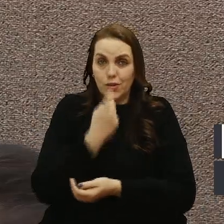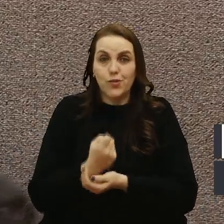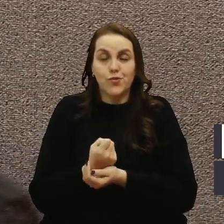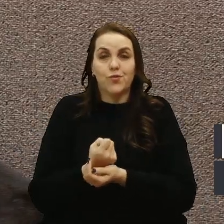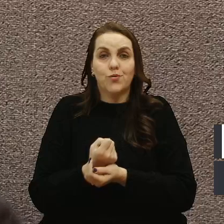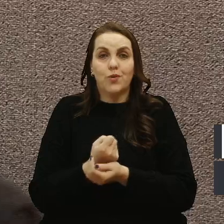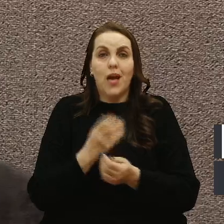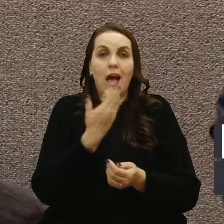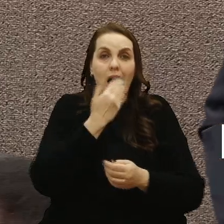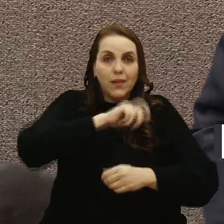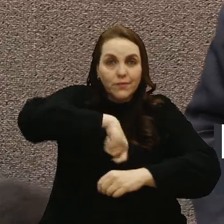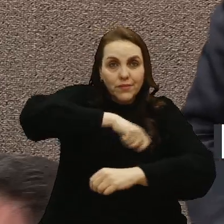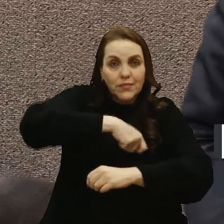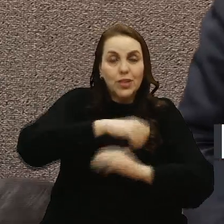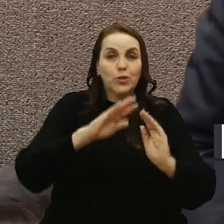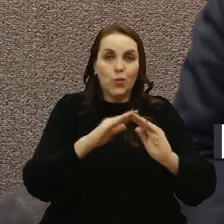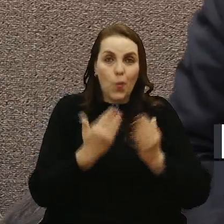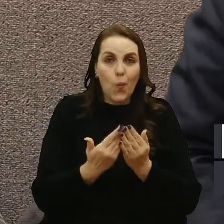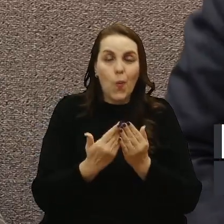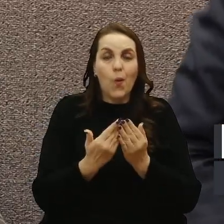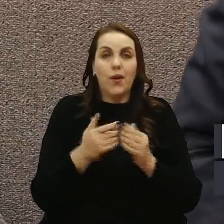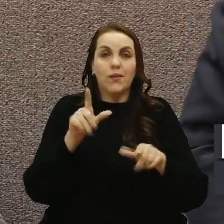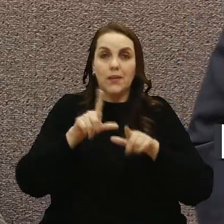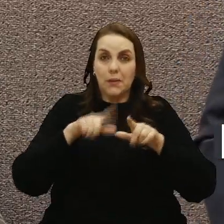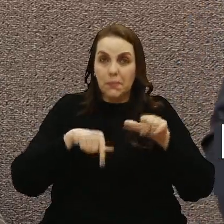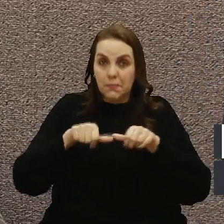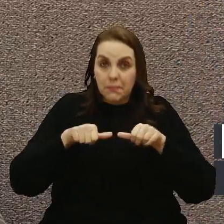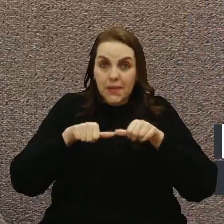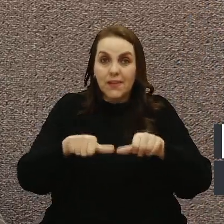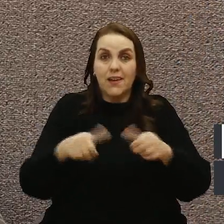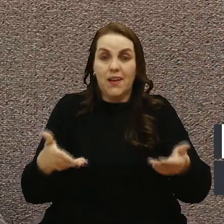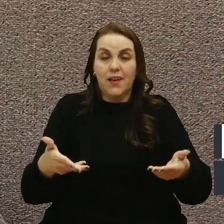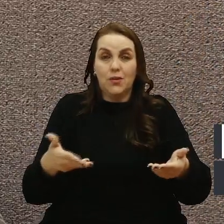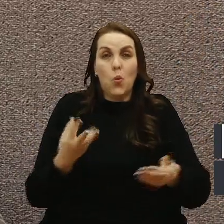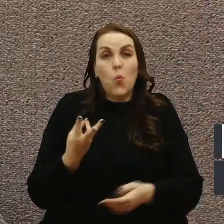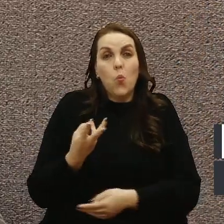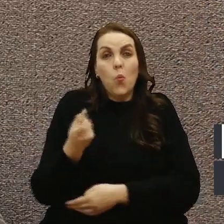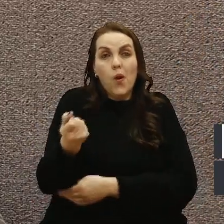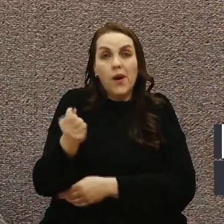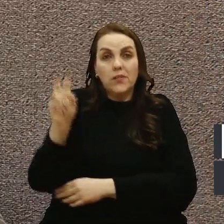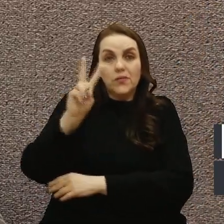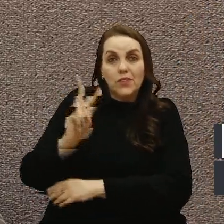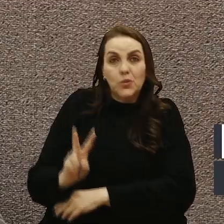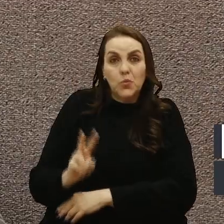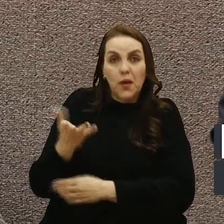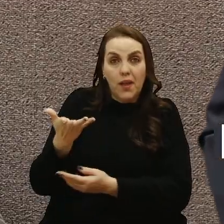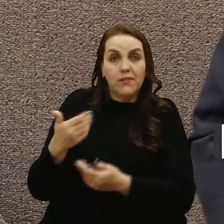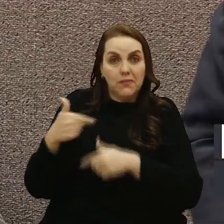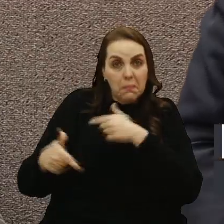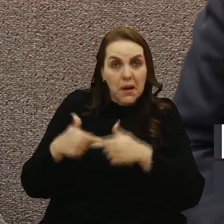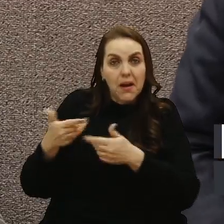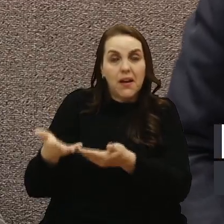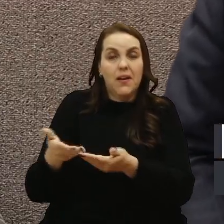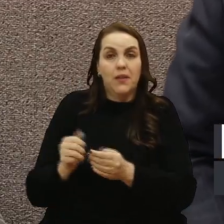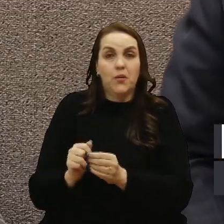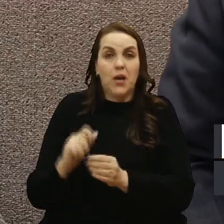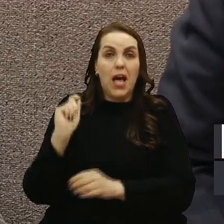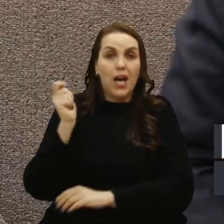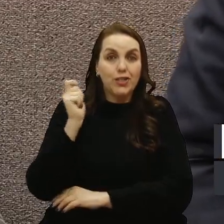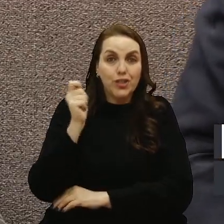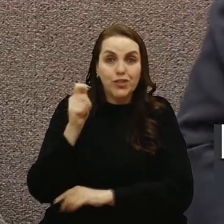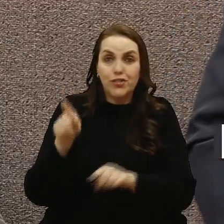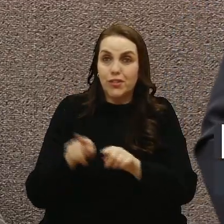escolas. Nós vamos nos mercados, quantos venezuelanos, quantos argentinos